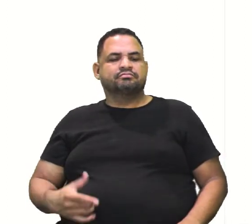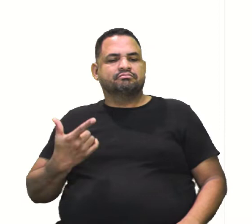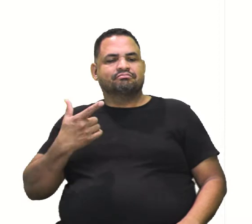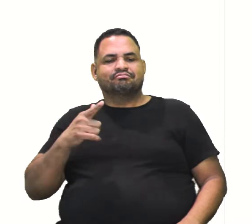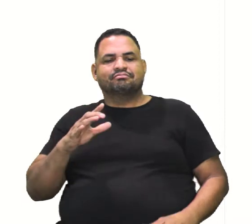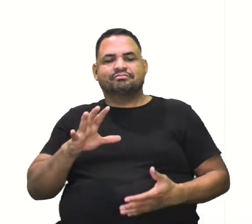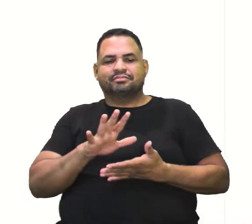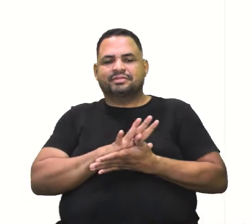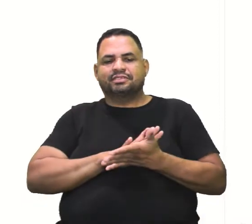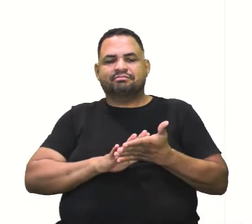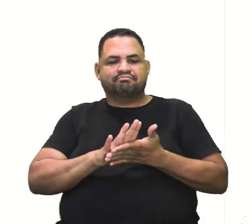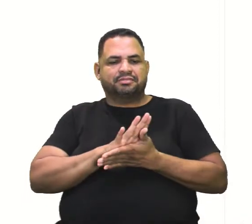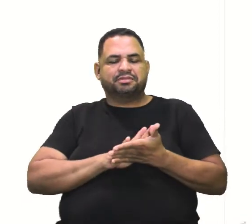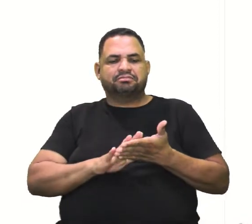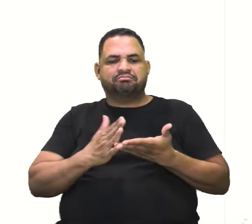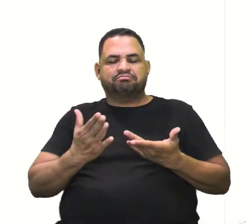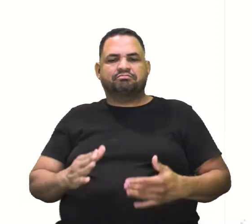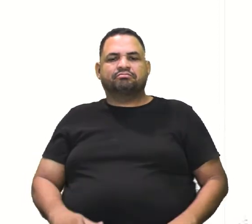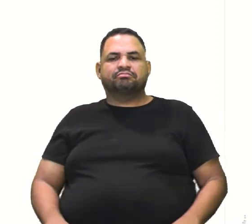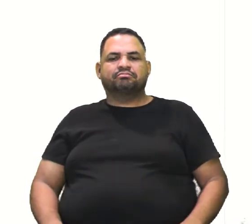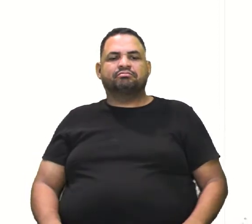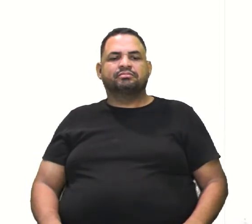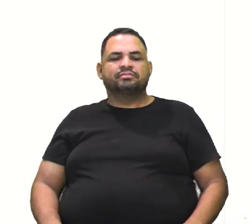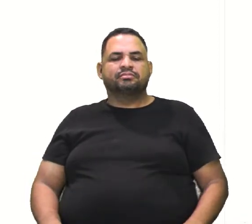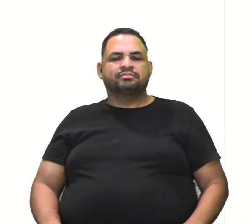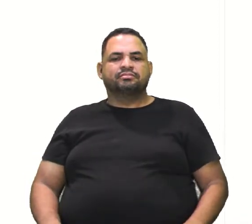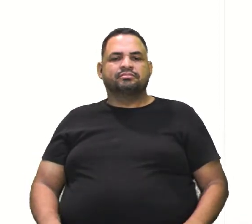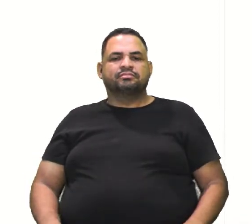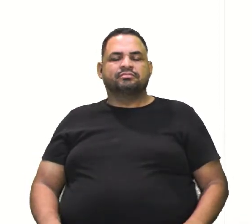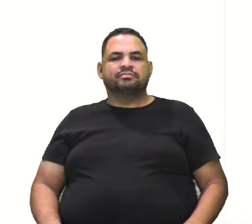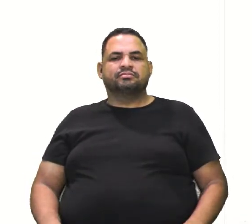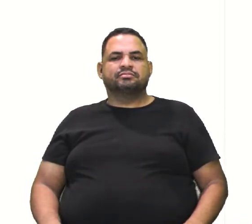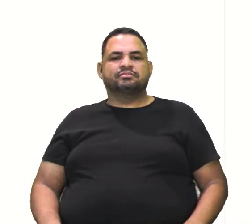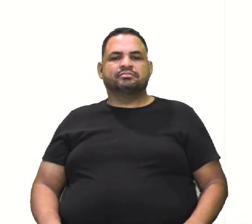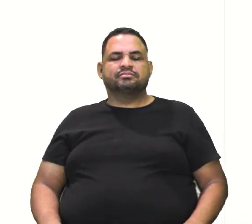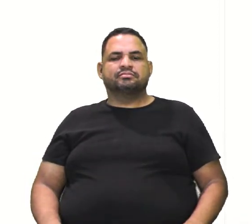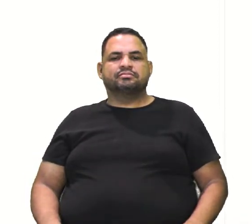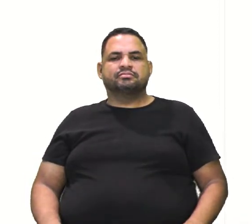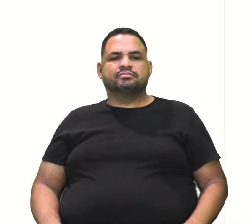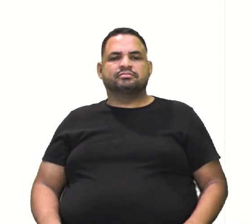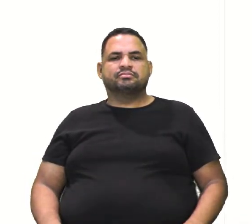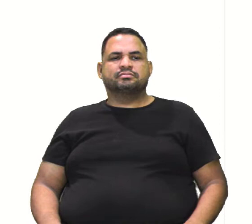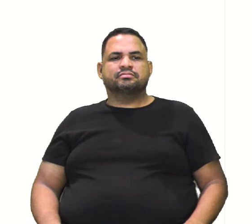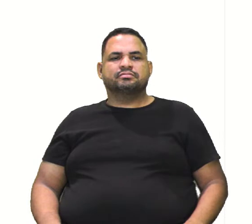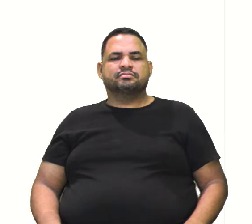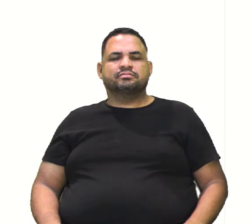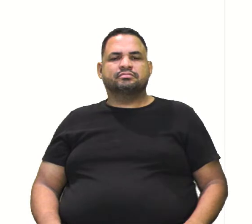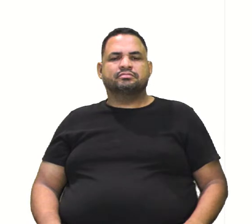vazio, não existe solução. A gente pode responder de algumas formas. Beleza.